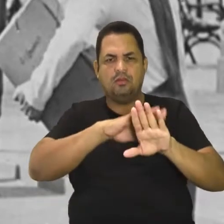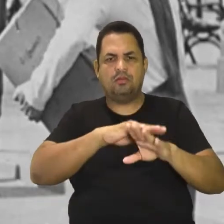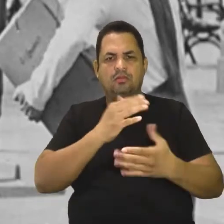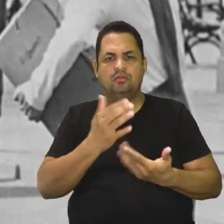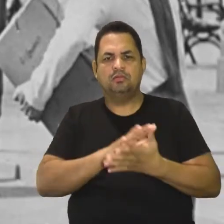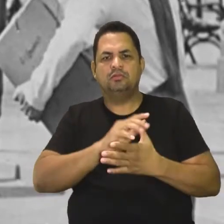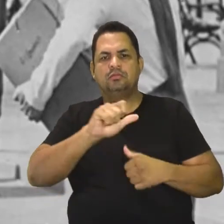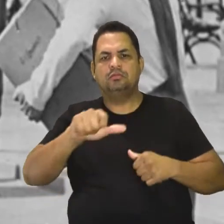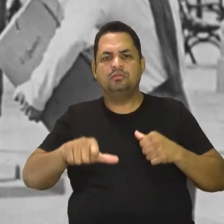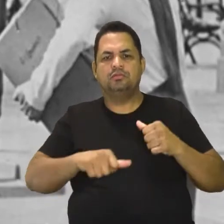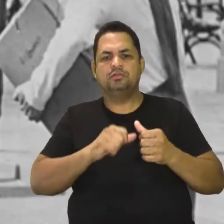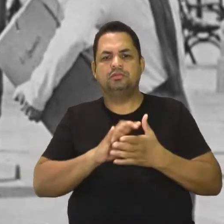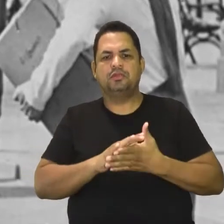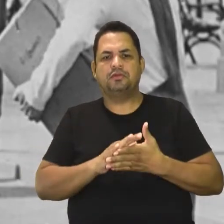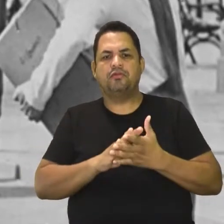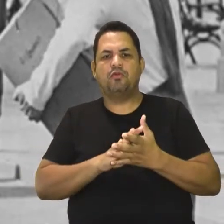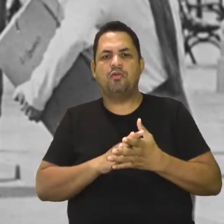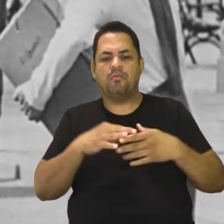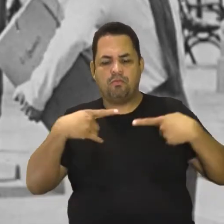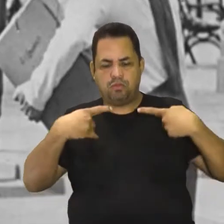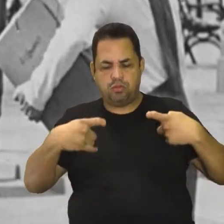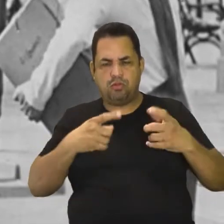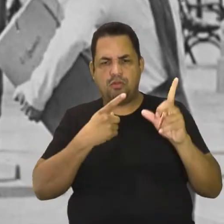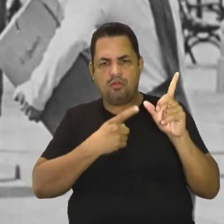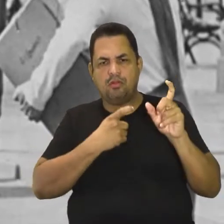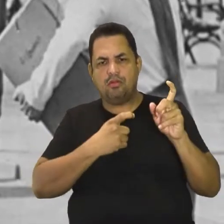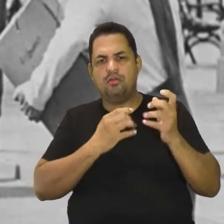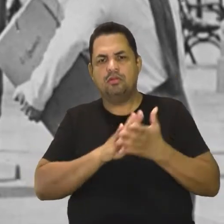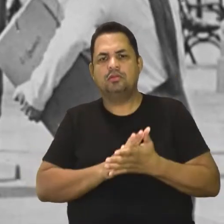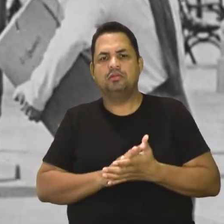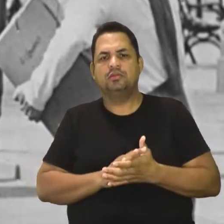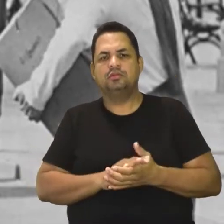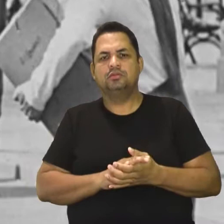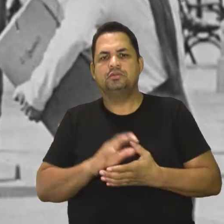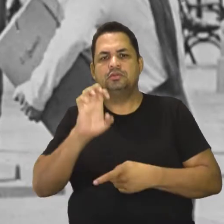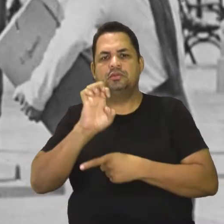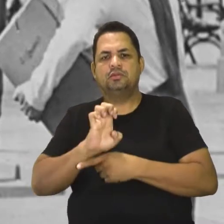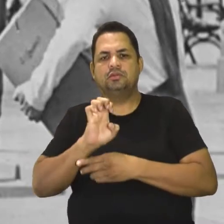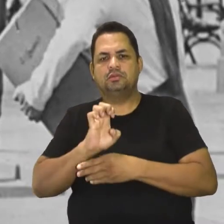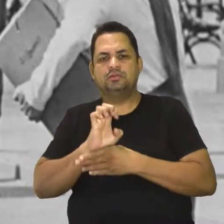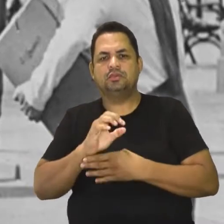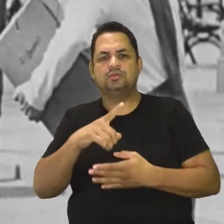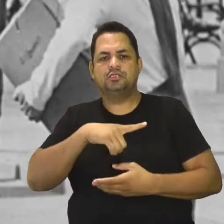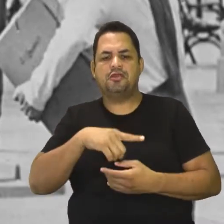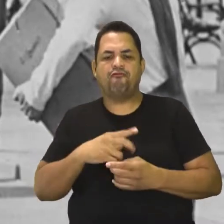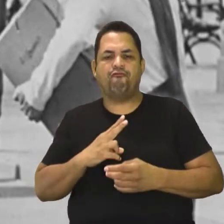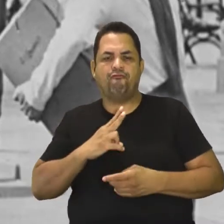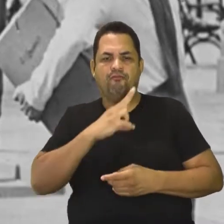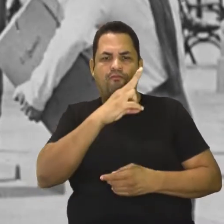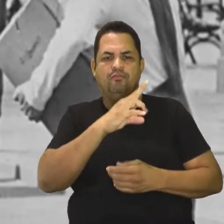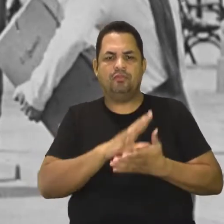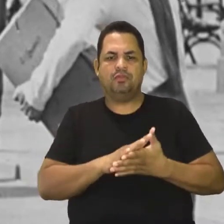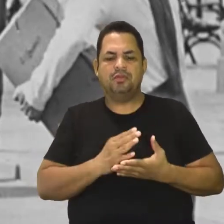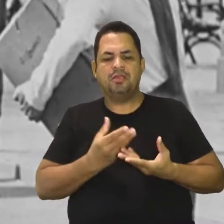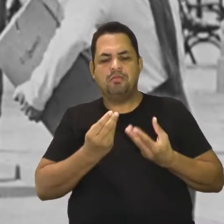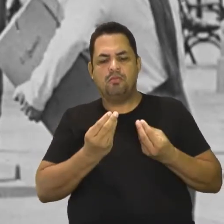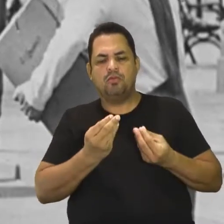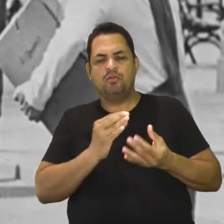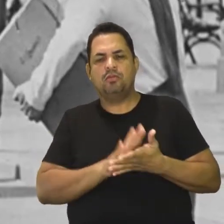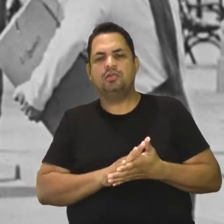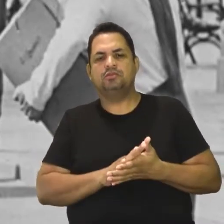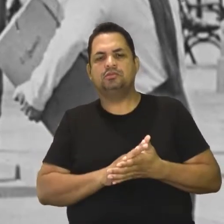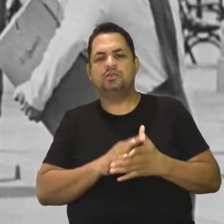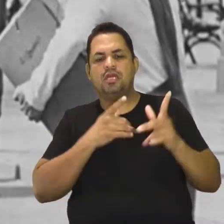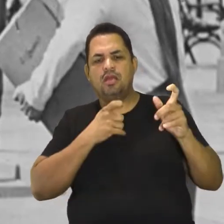tornam conflitos armados. Só que o Estado tem muito mais força, tem muito mais armas, tem